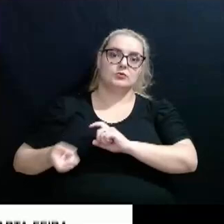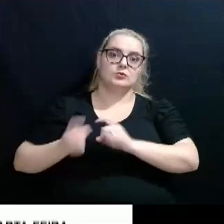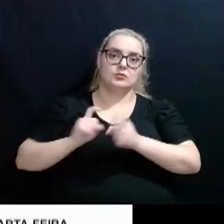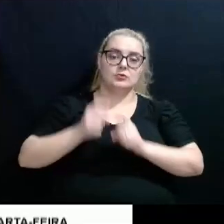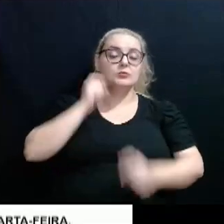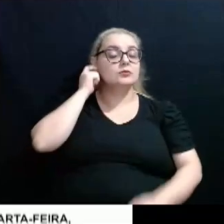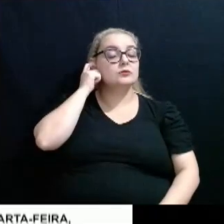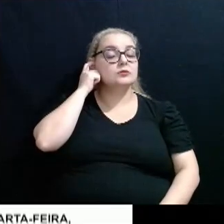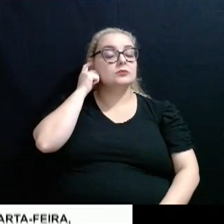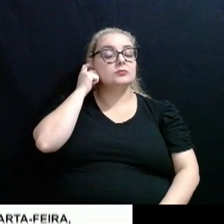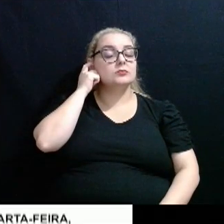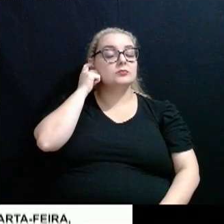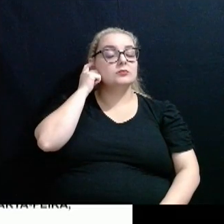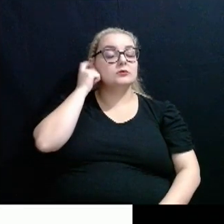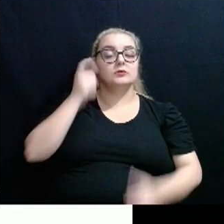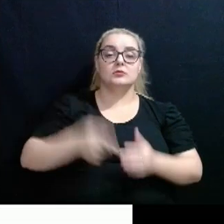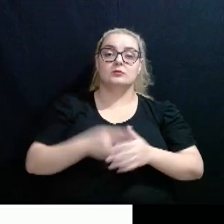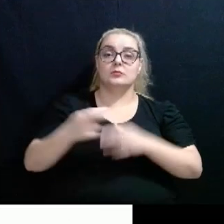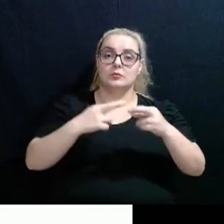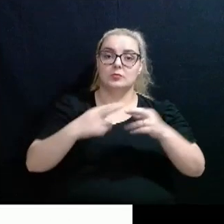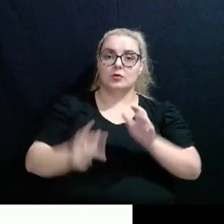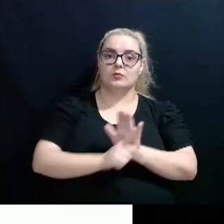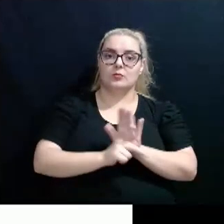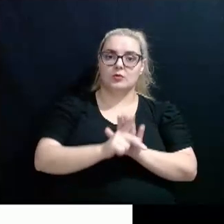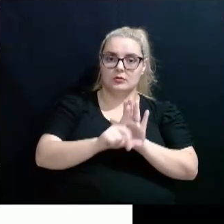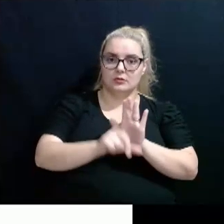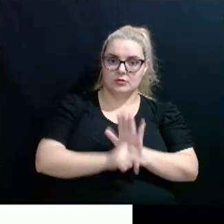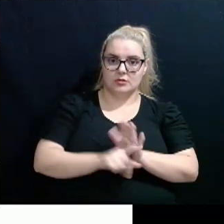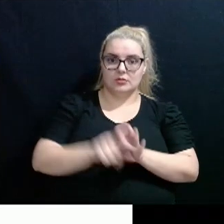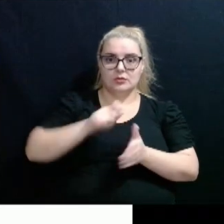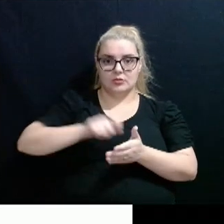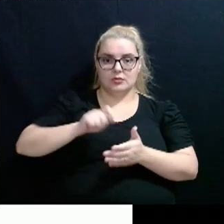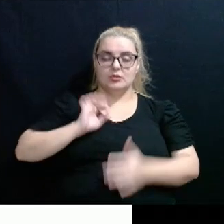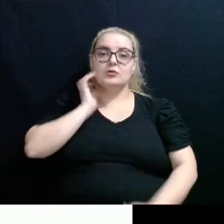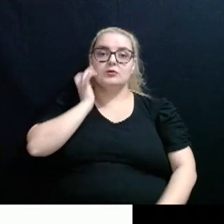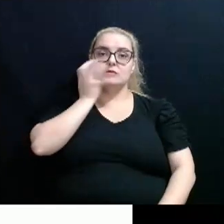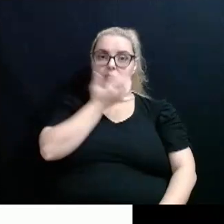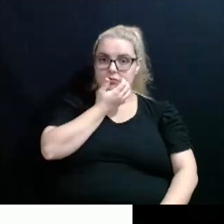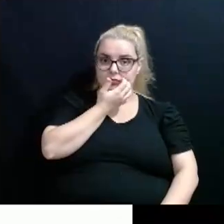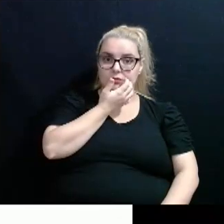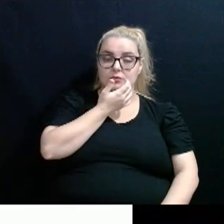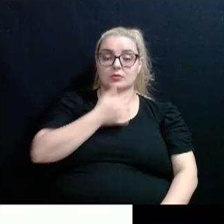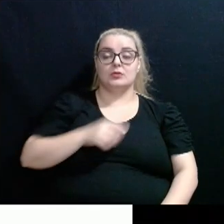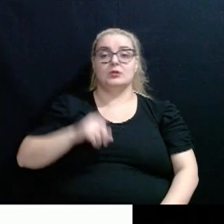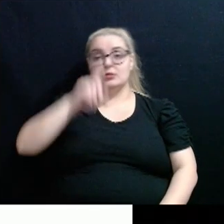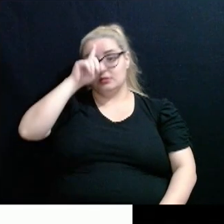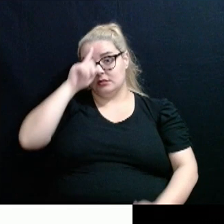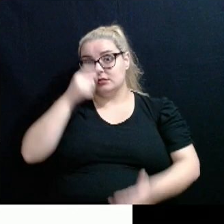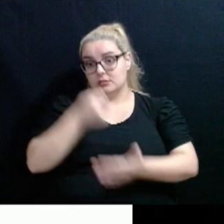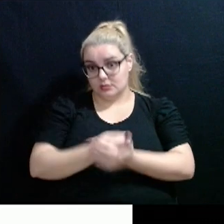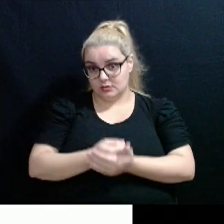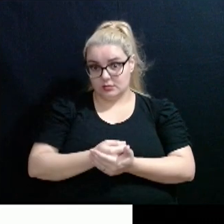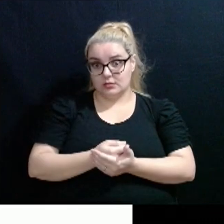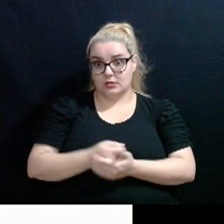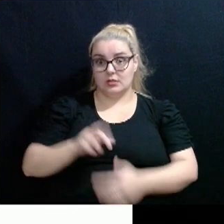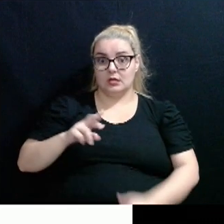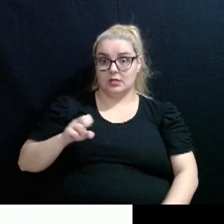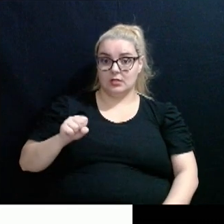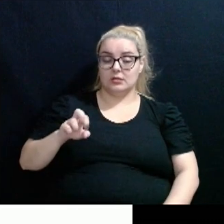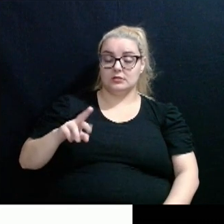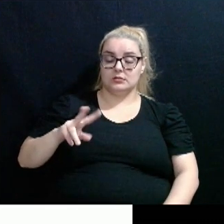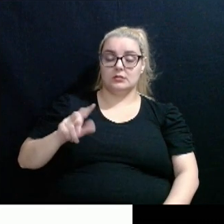primeira análise um projeto de lei de autoria do vereador Herbert Ganem, que estabelece reserva de vagas para pessoas